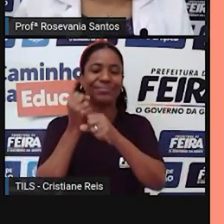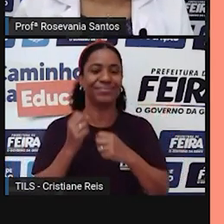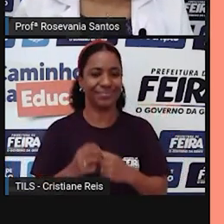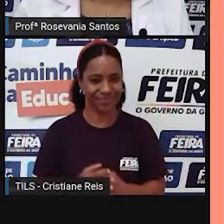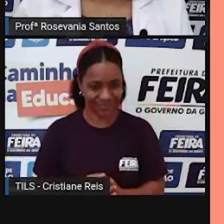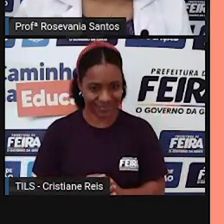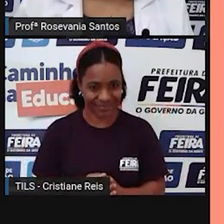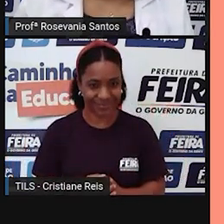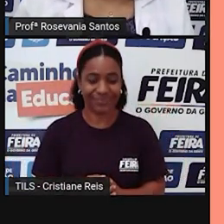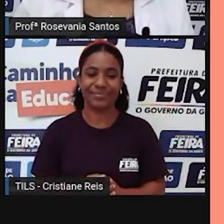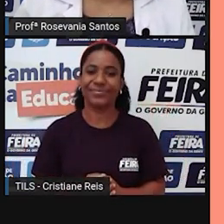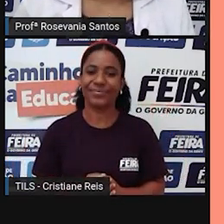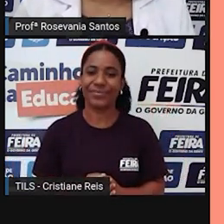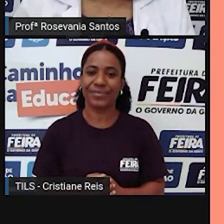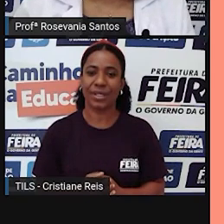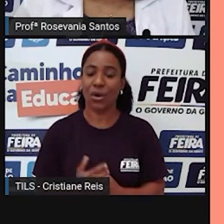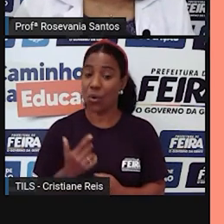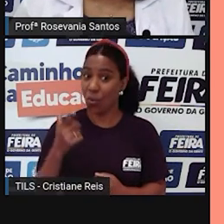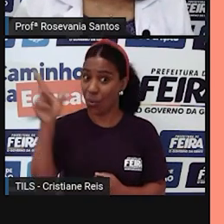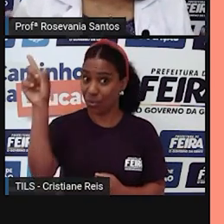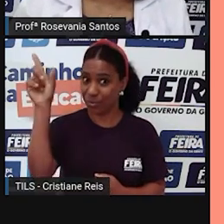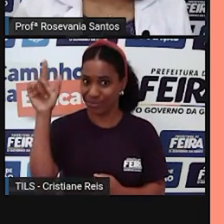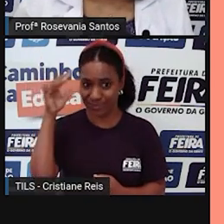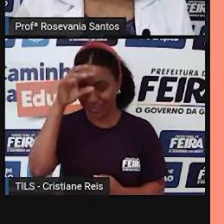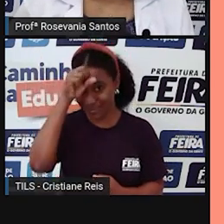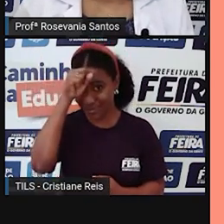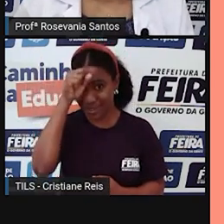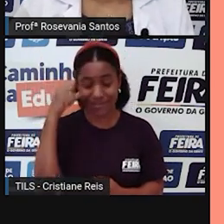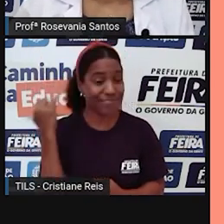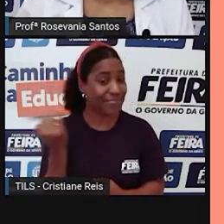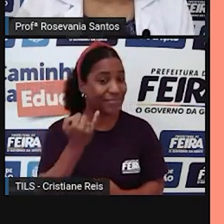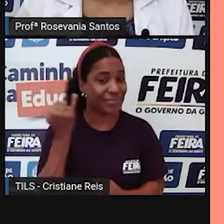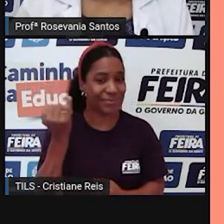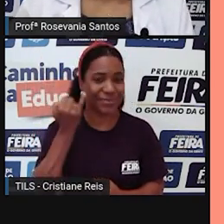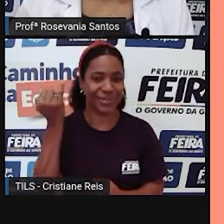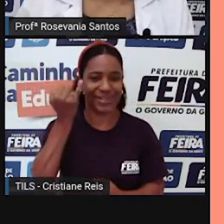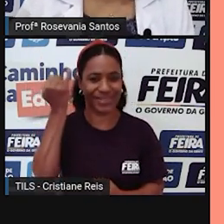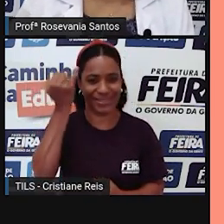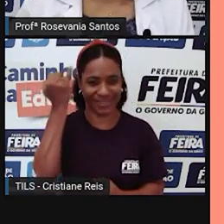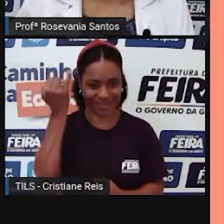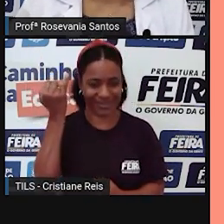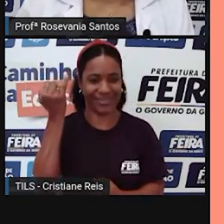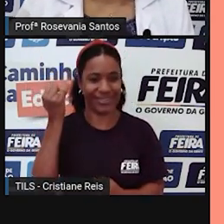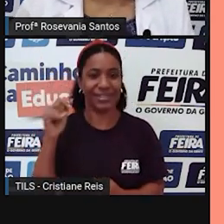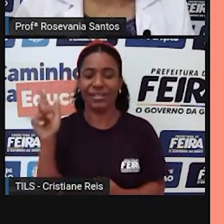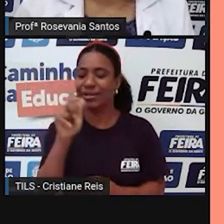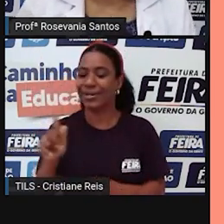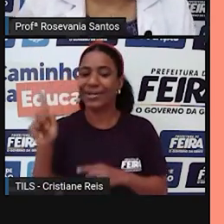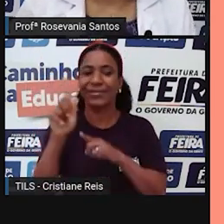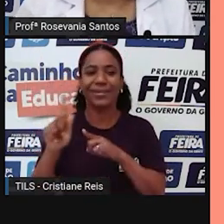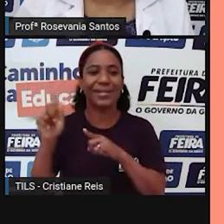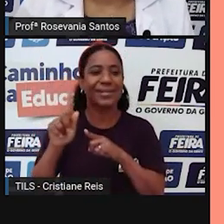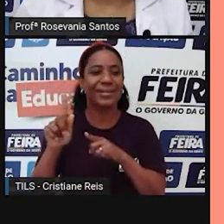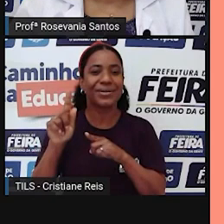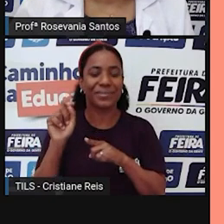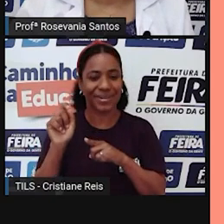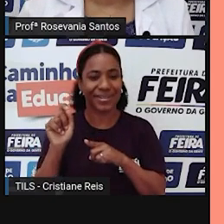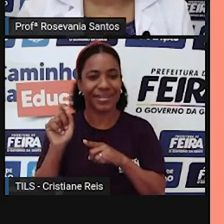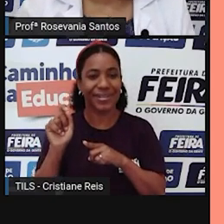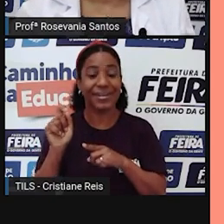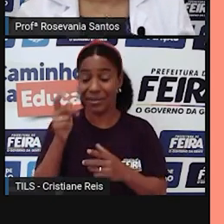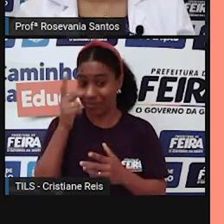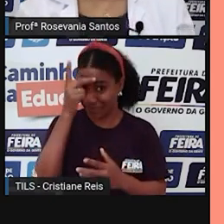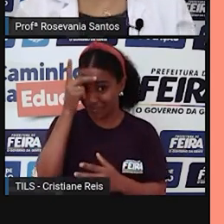bastante consolidado. Outro conceito, né, muito comum, né, que a gente usa na geografia é esse. A maioria das